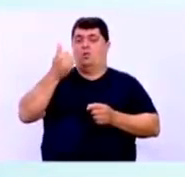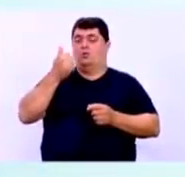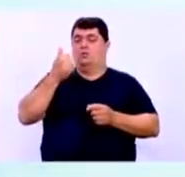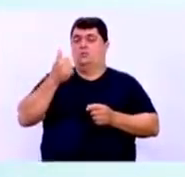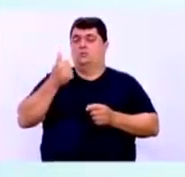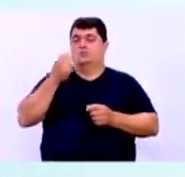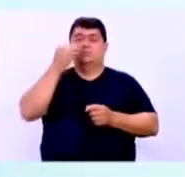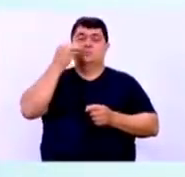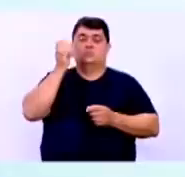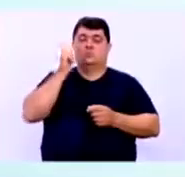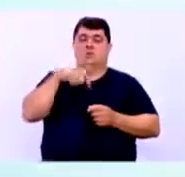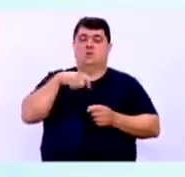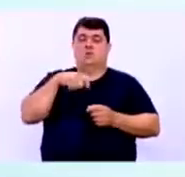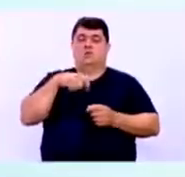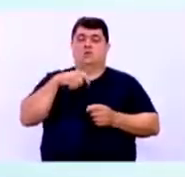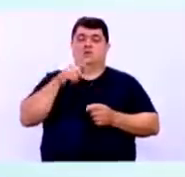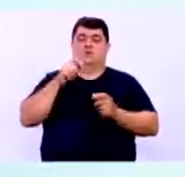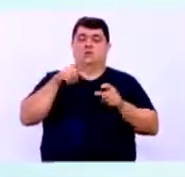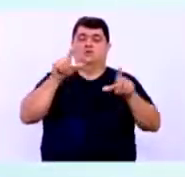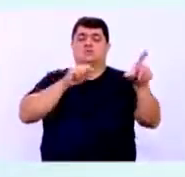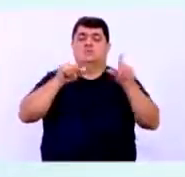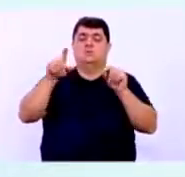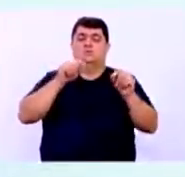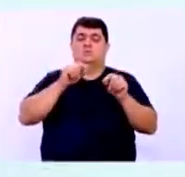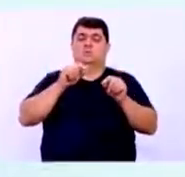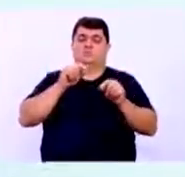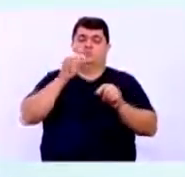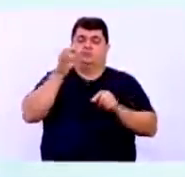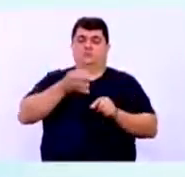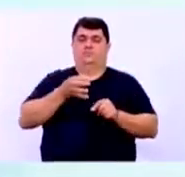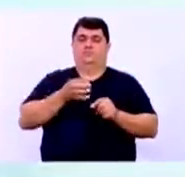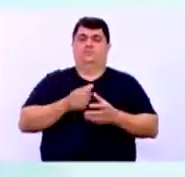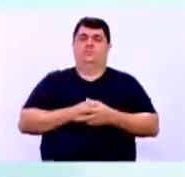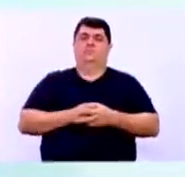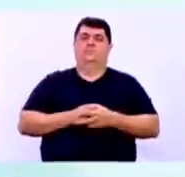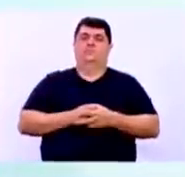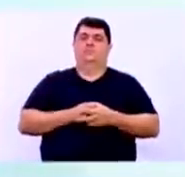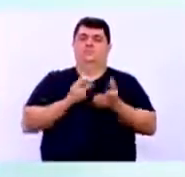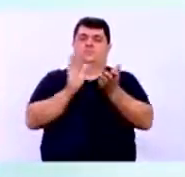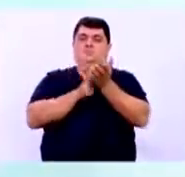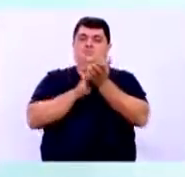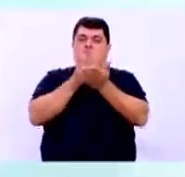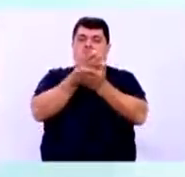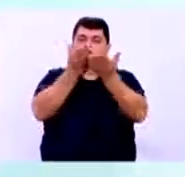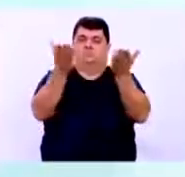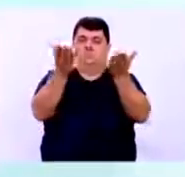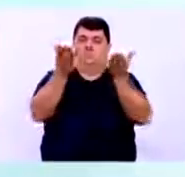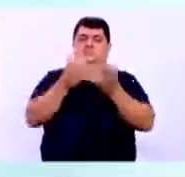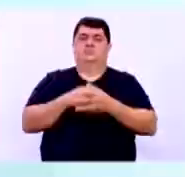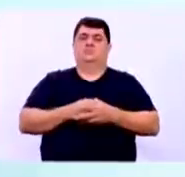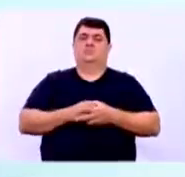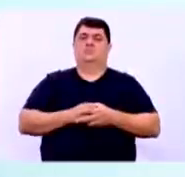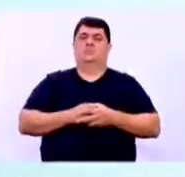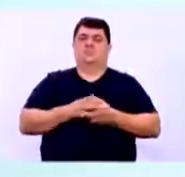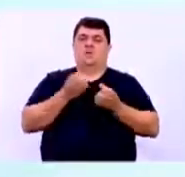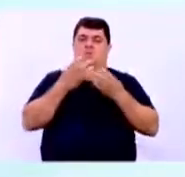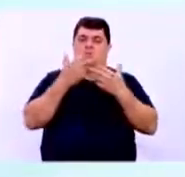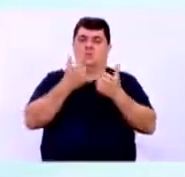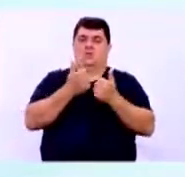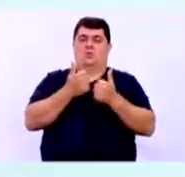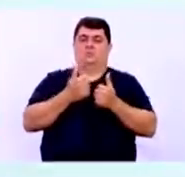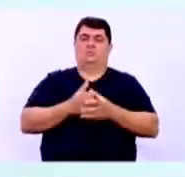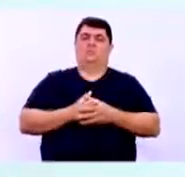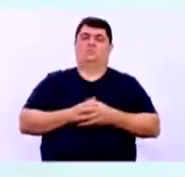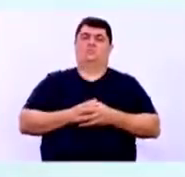desse produto. E assim vem a tomada de decisões, certo? Parabéns para você que acertou. Muito bem, vamos